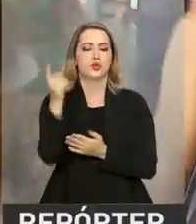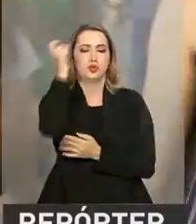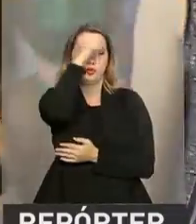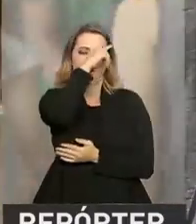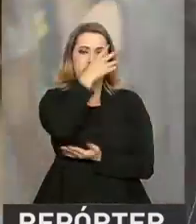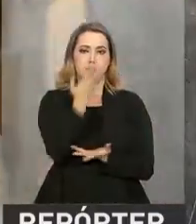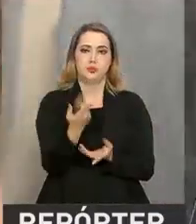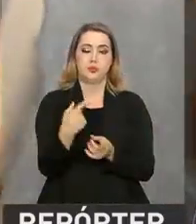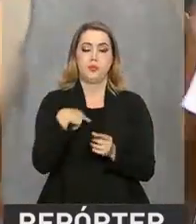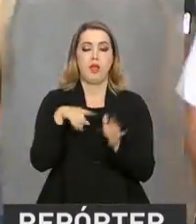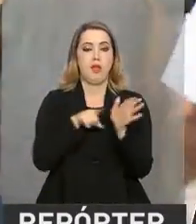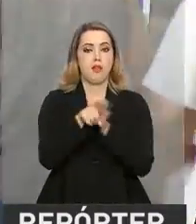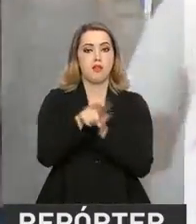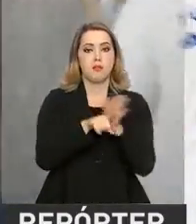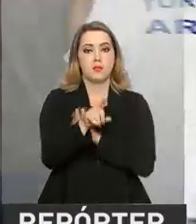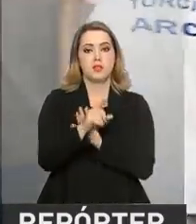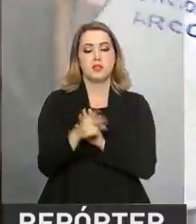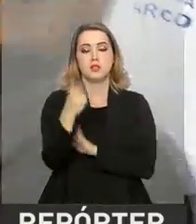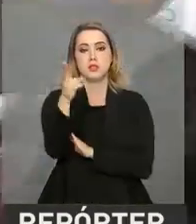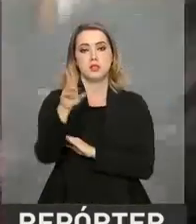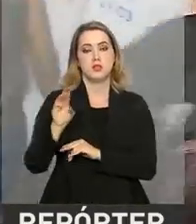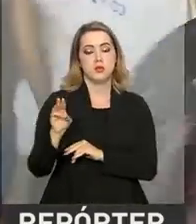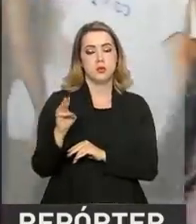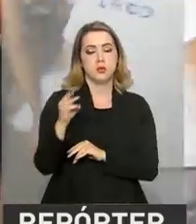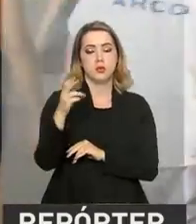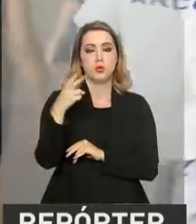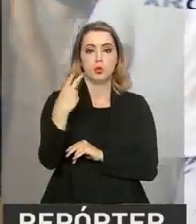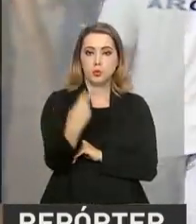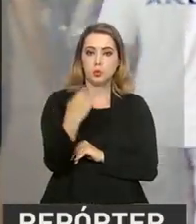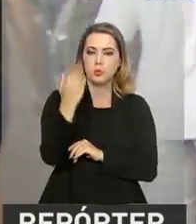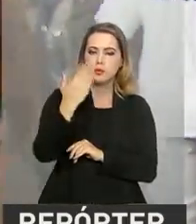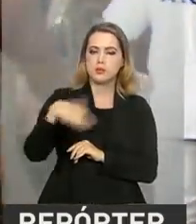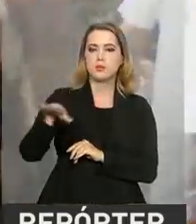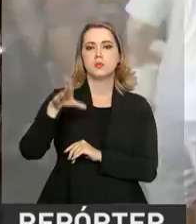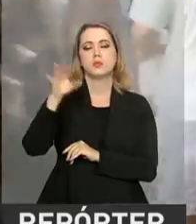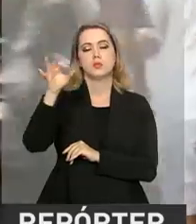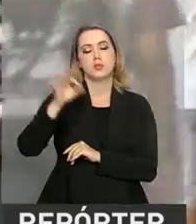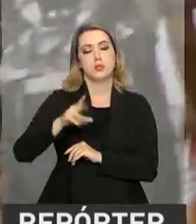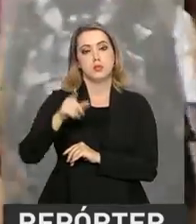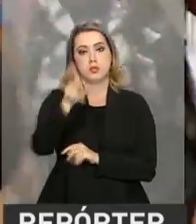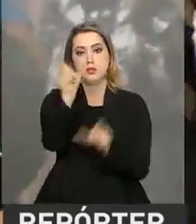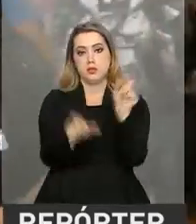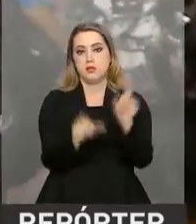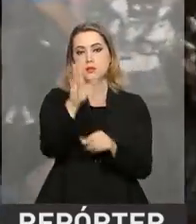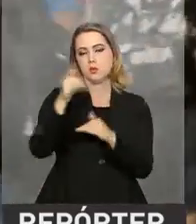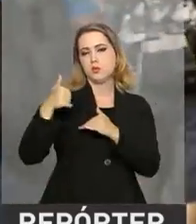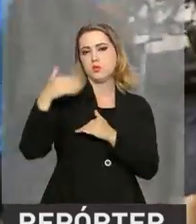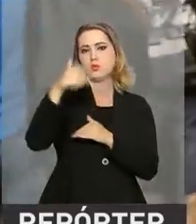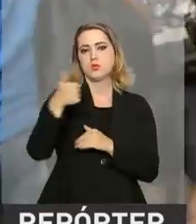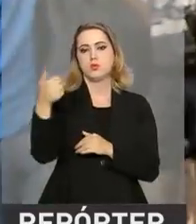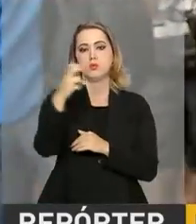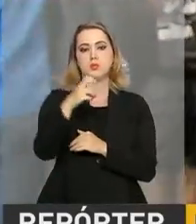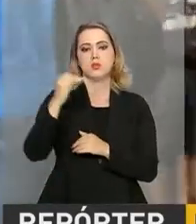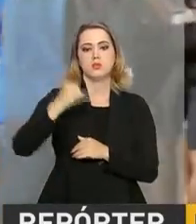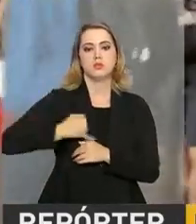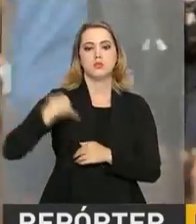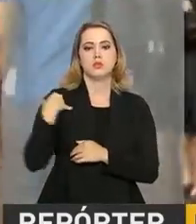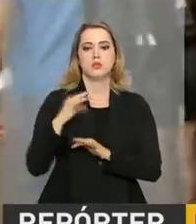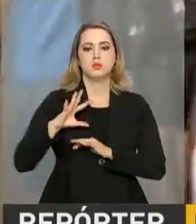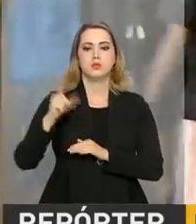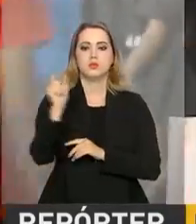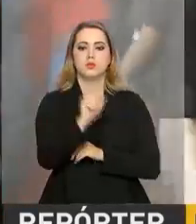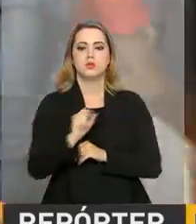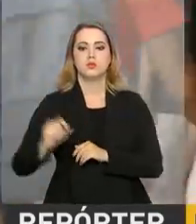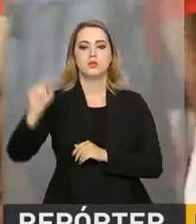foi realizada com 2.500 pessoas acima de 15 anos, em todas as regiões do país, e buscou